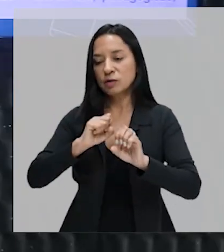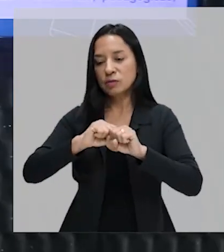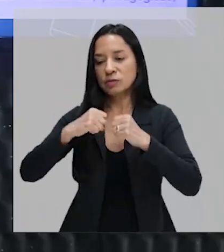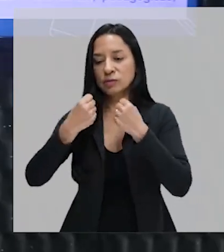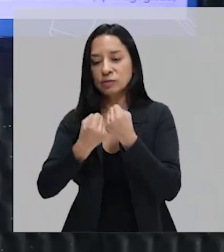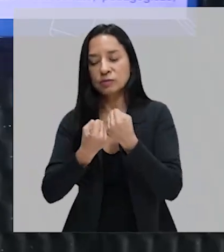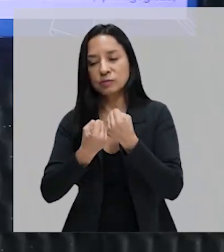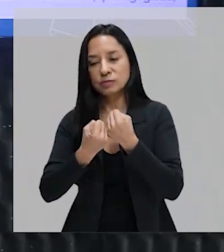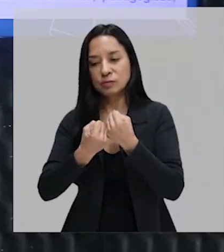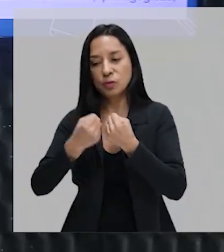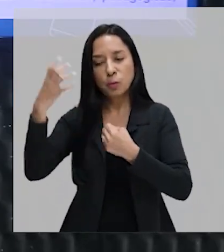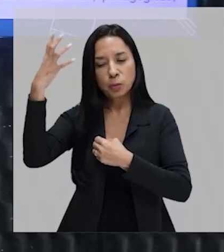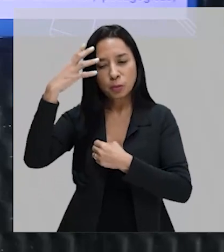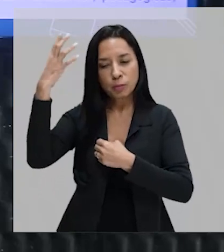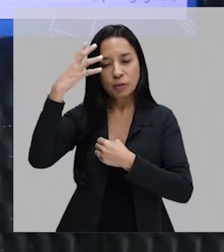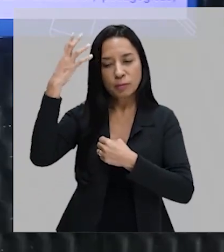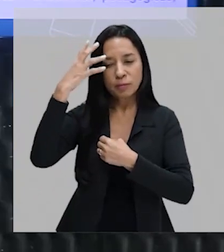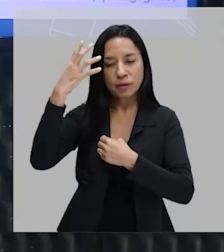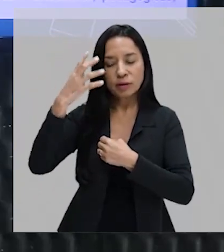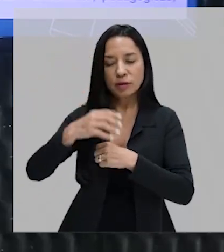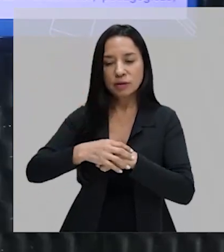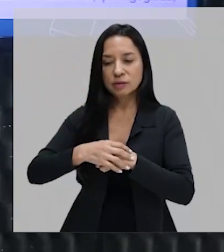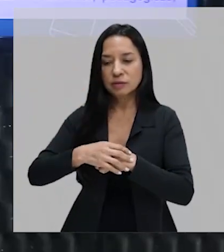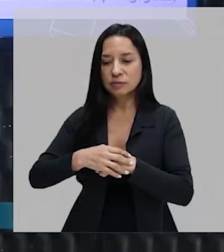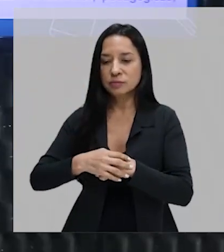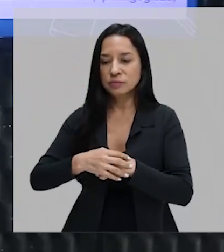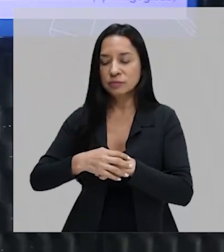banho diário, dormir em rios,